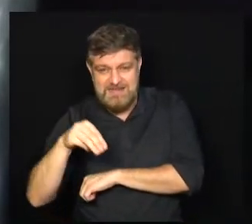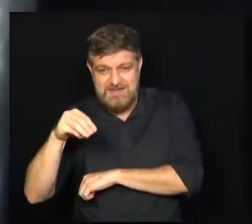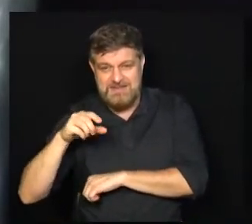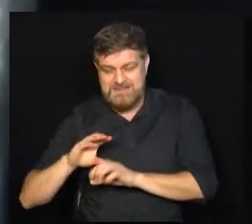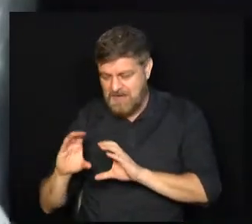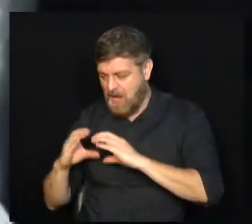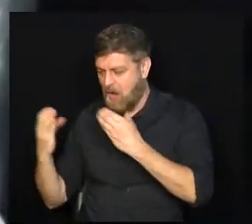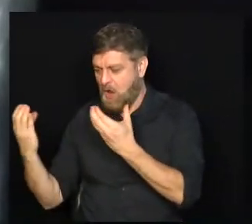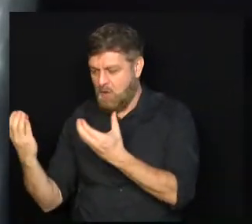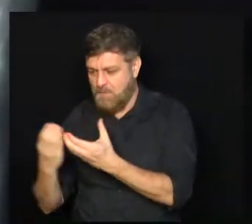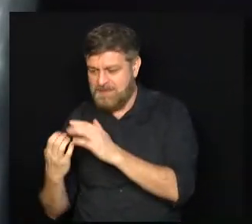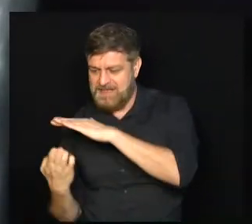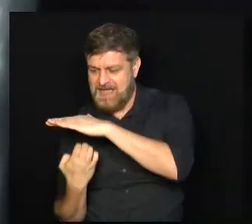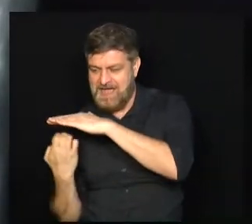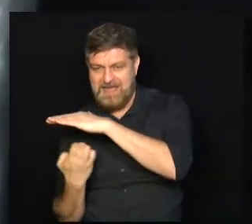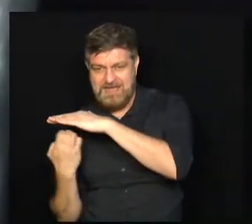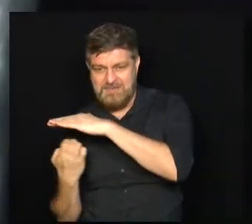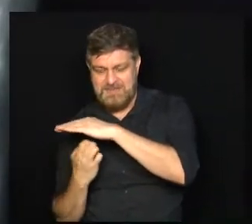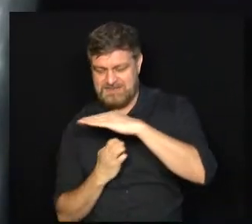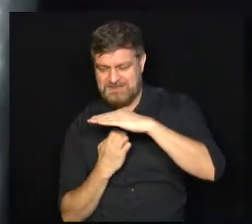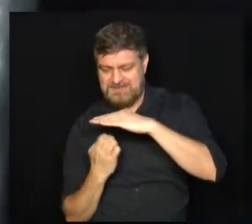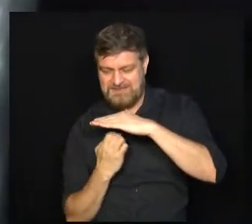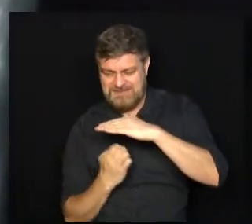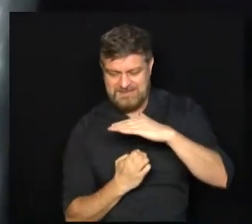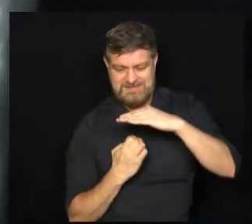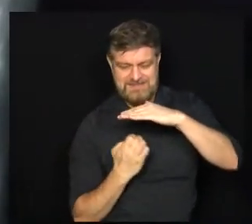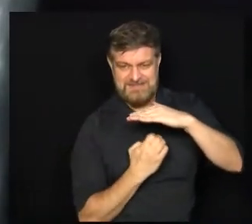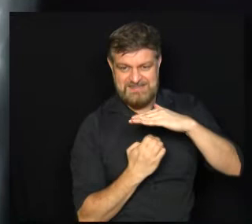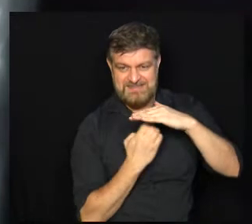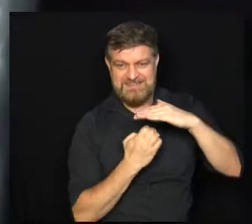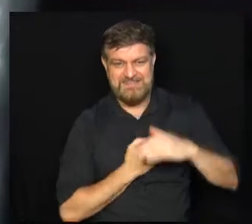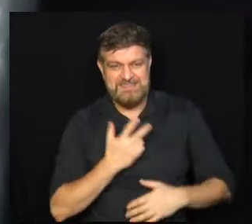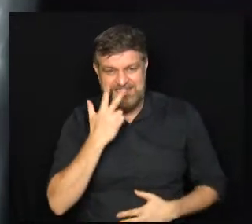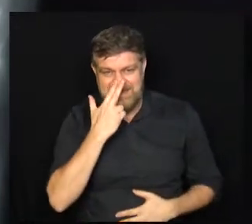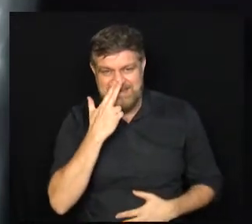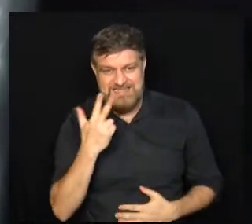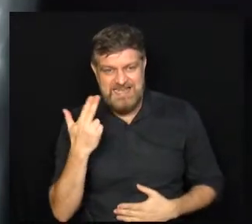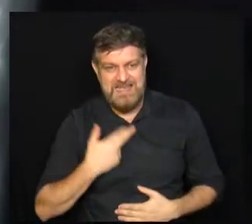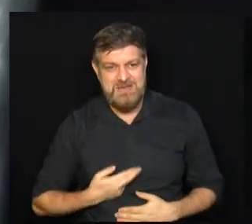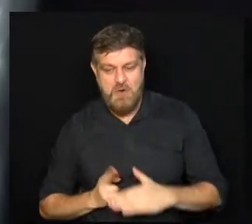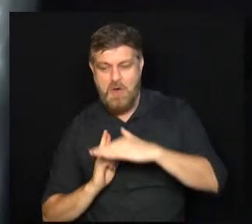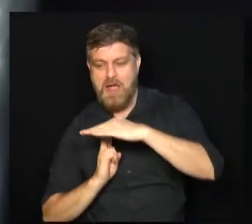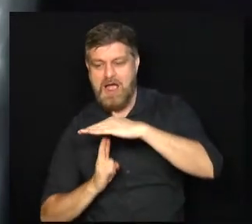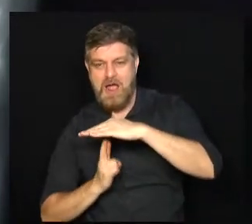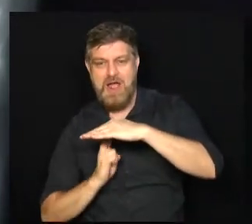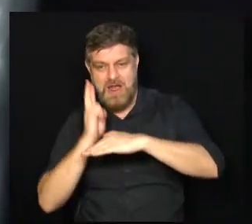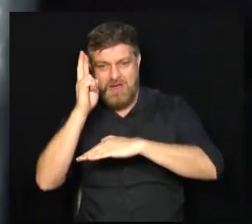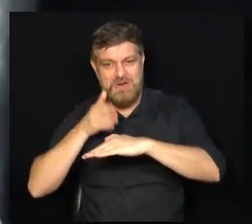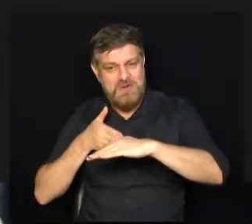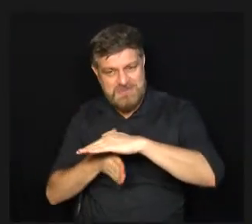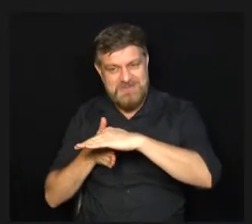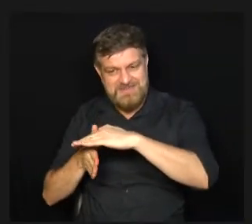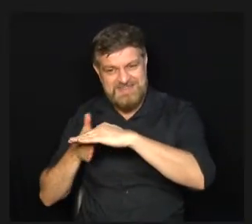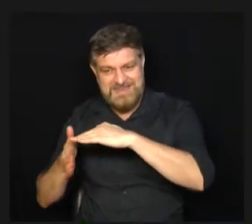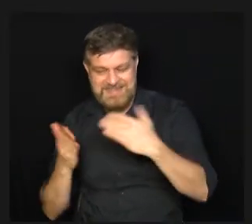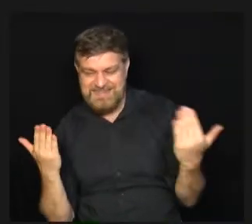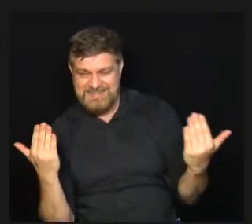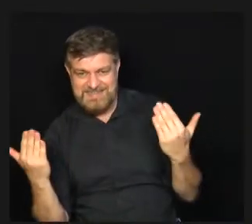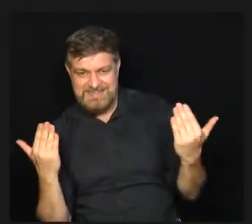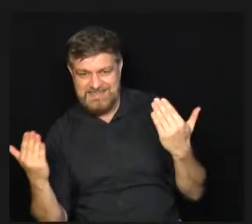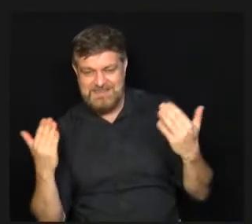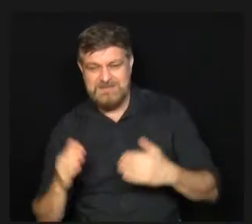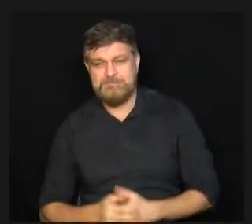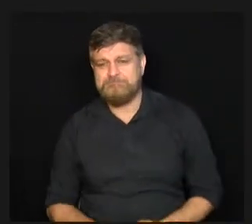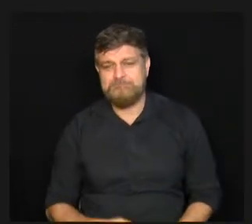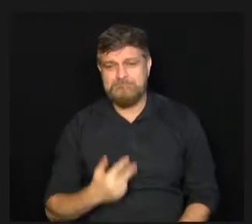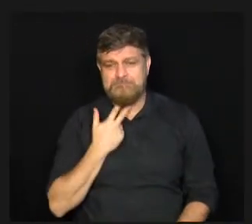do lado da outra, parecido, muito parecido com o que eram as rodoviárias antigamente, né? E não deixava